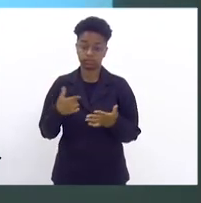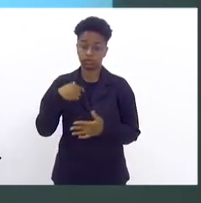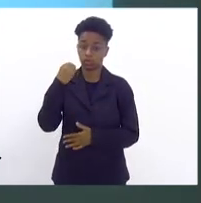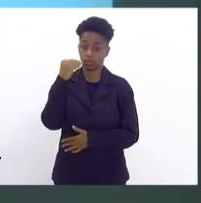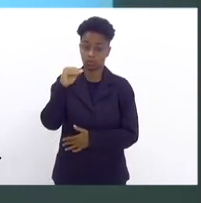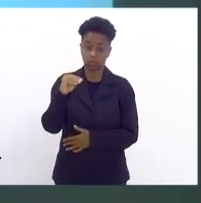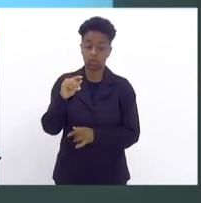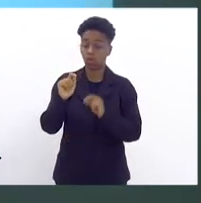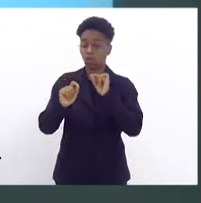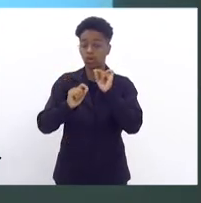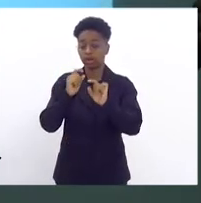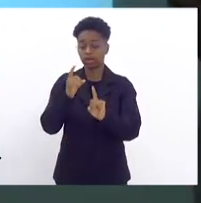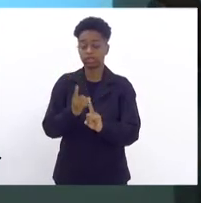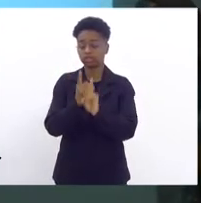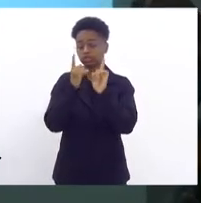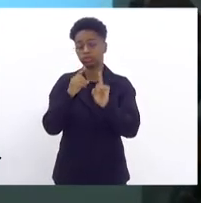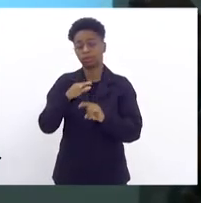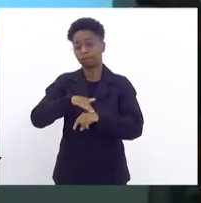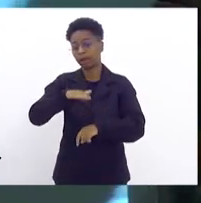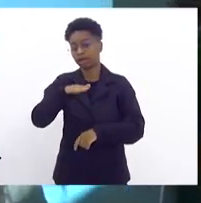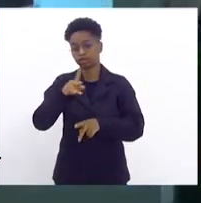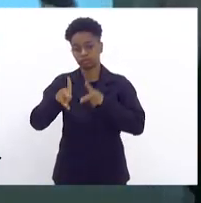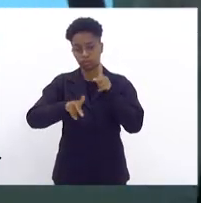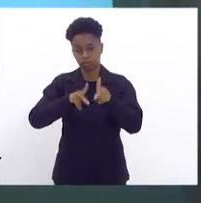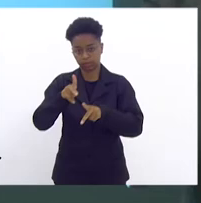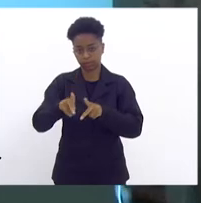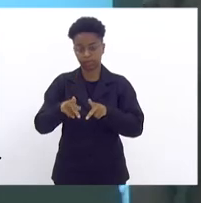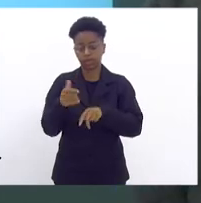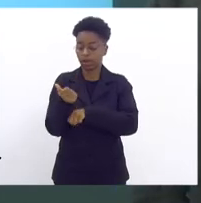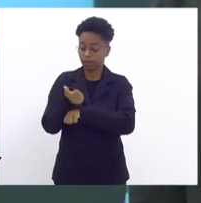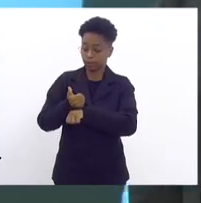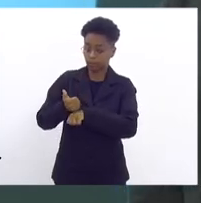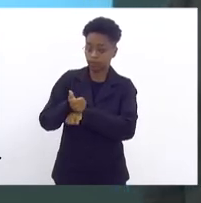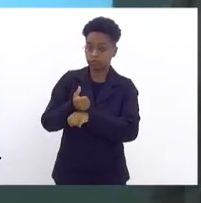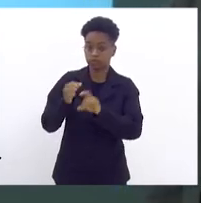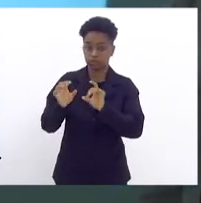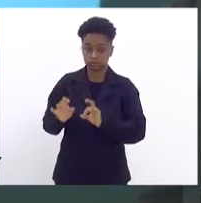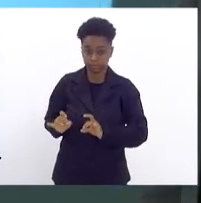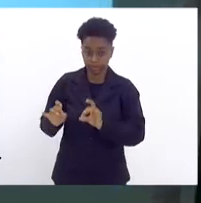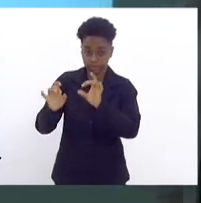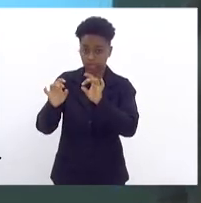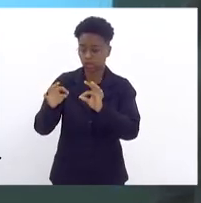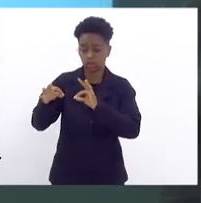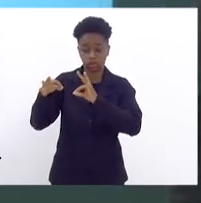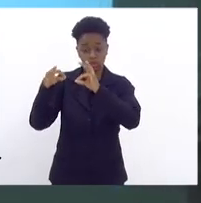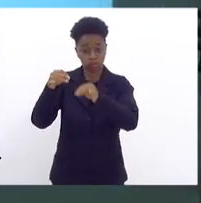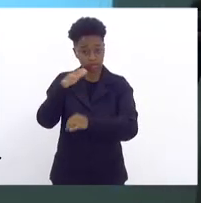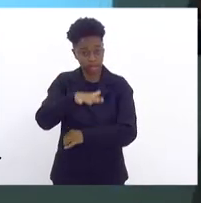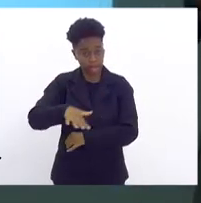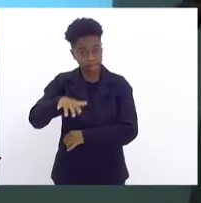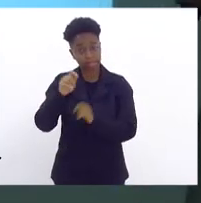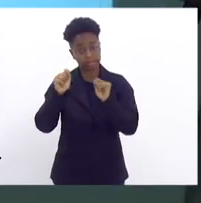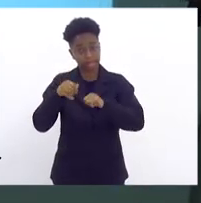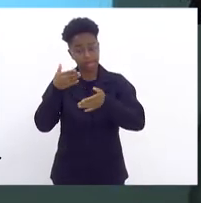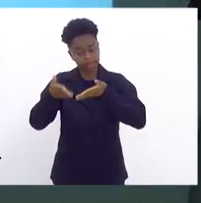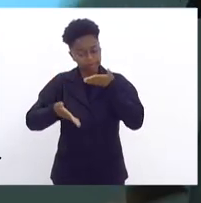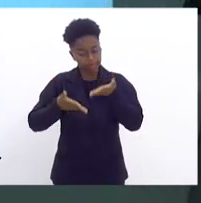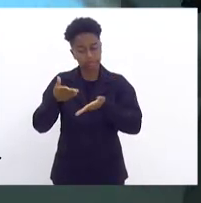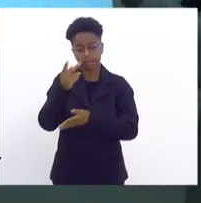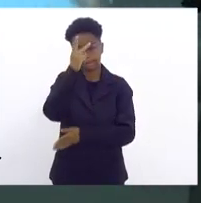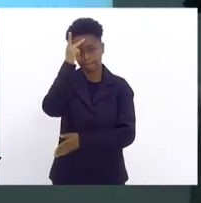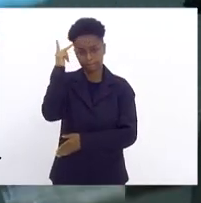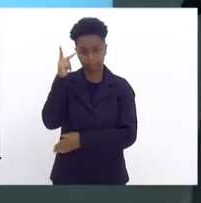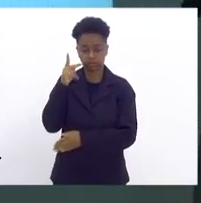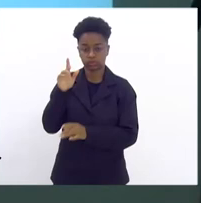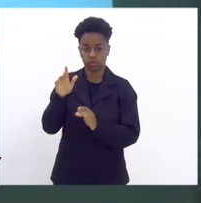precisa que a gente identifica mais nessa população profissionais especializados em todas as esferas para atender as pessoas com autismo